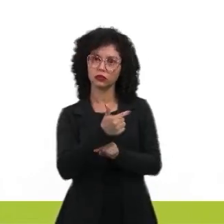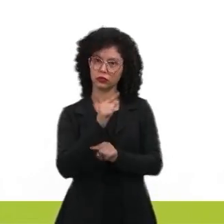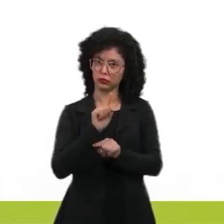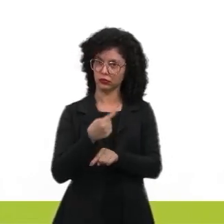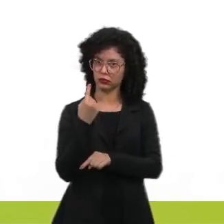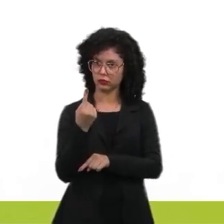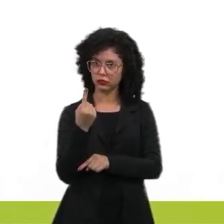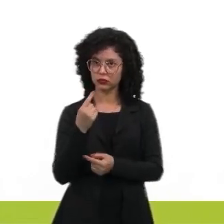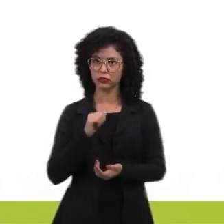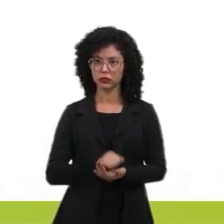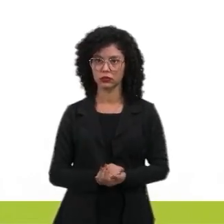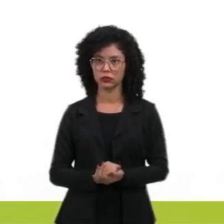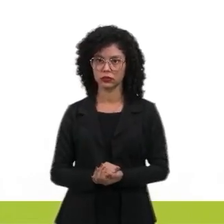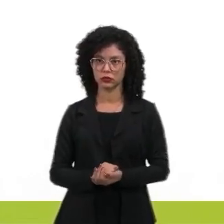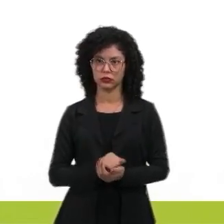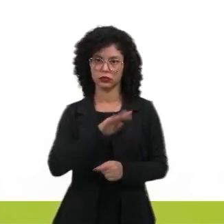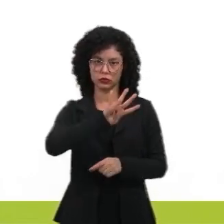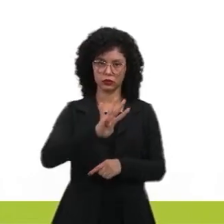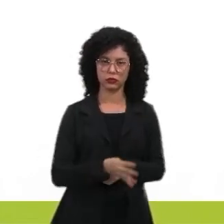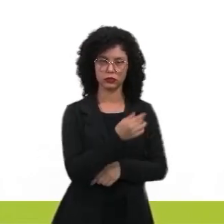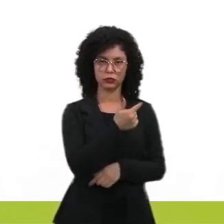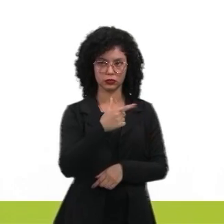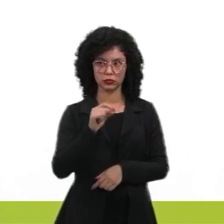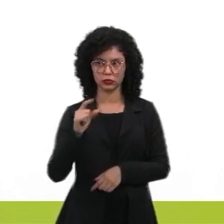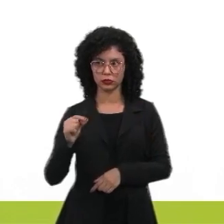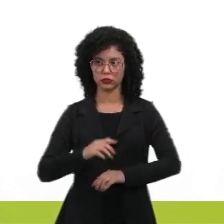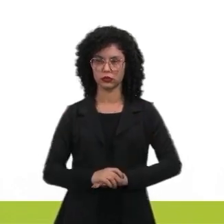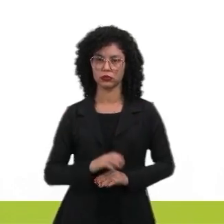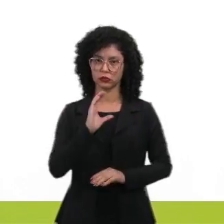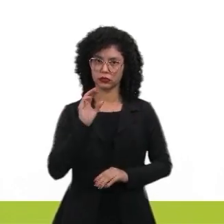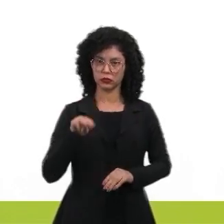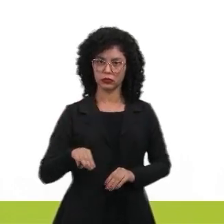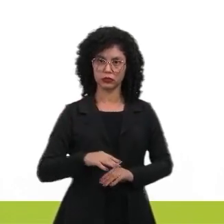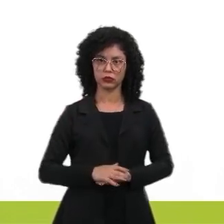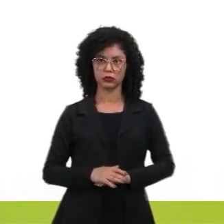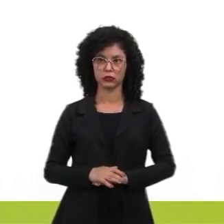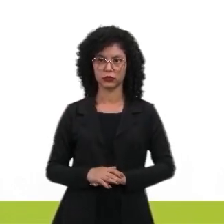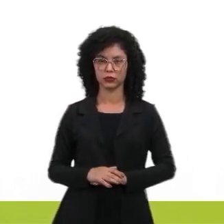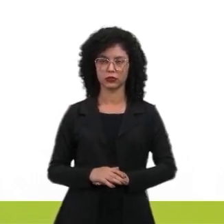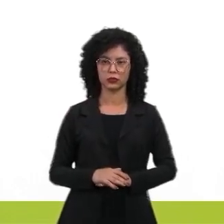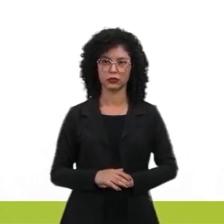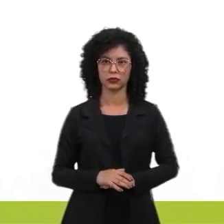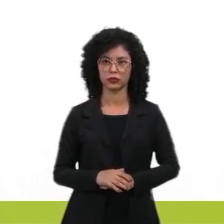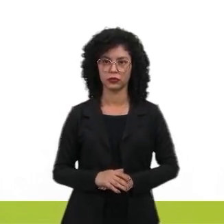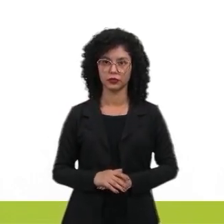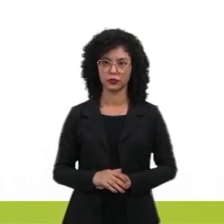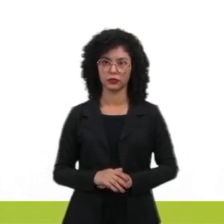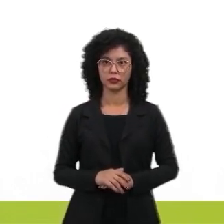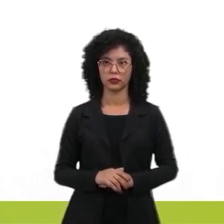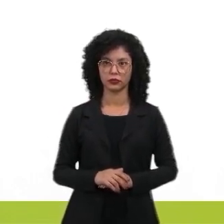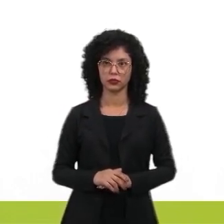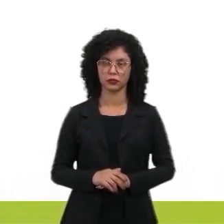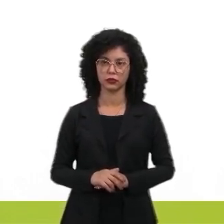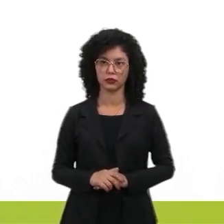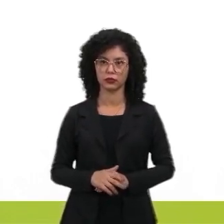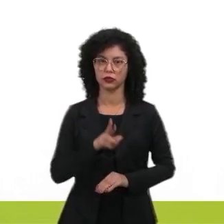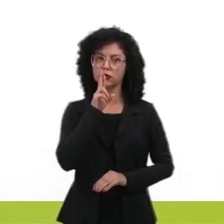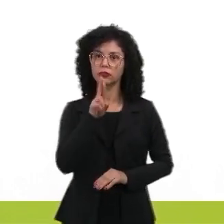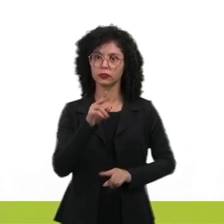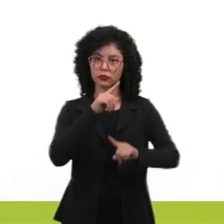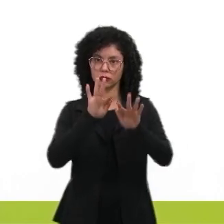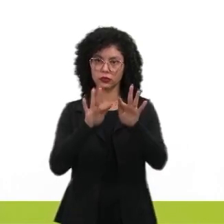2,1, a escala, para 4.200 centímetros, tá bom? Então já consigo ter a minha resposta ali para cálculo, né?